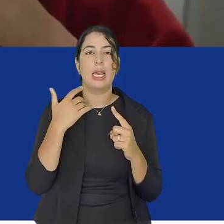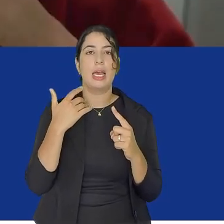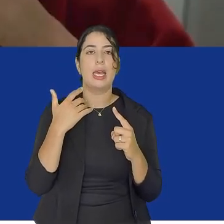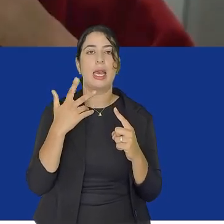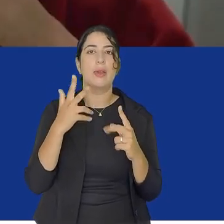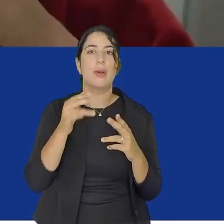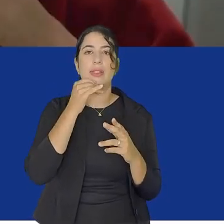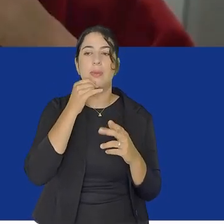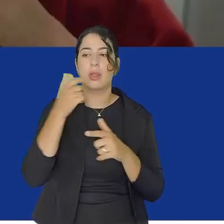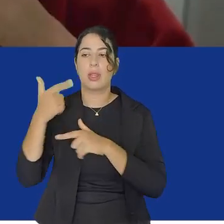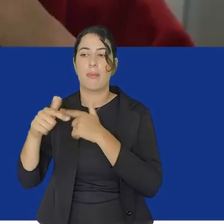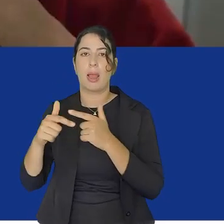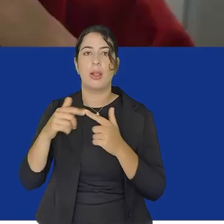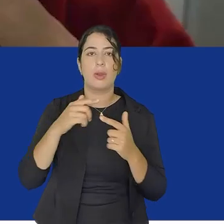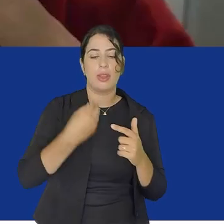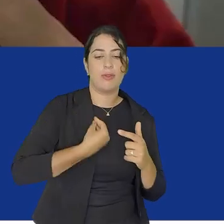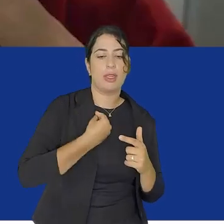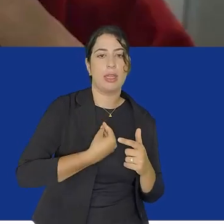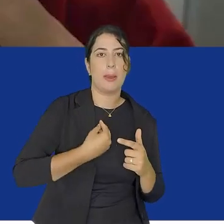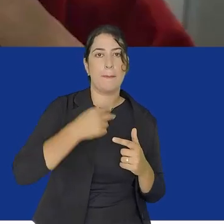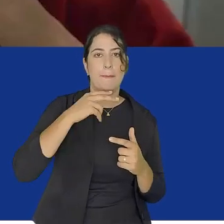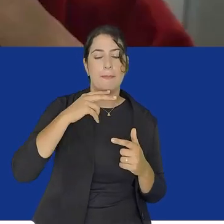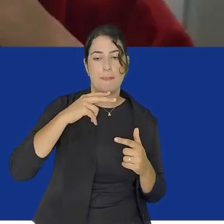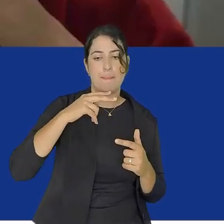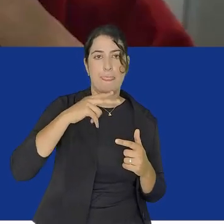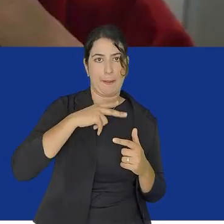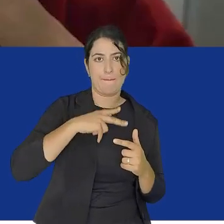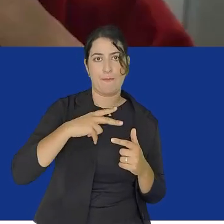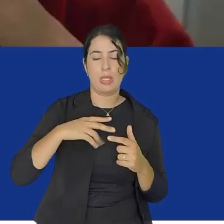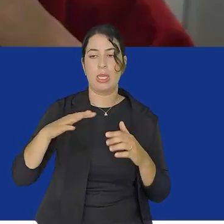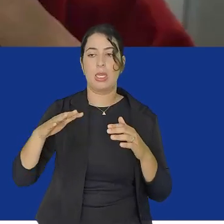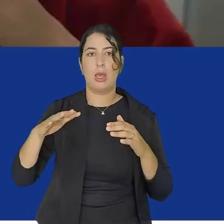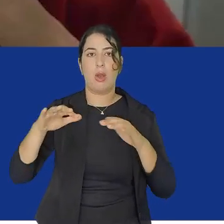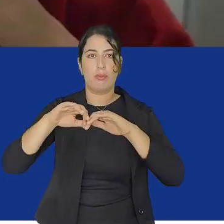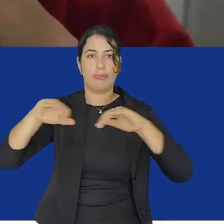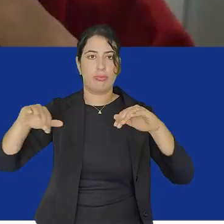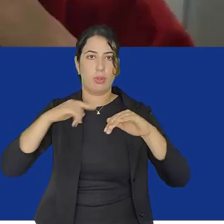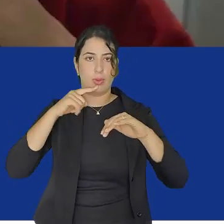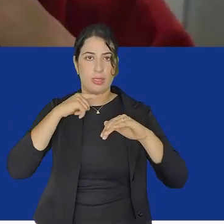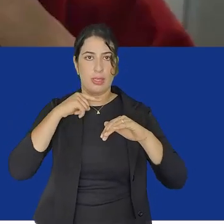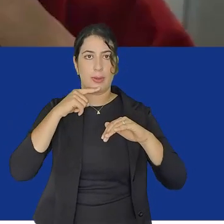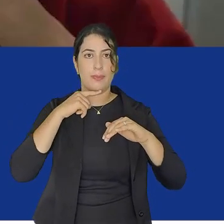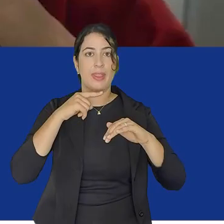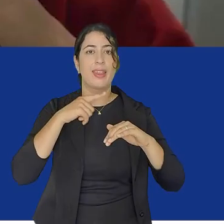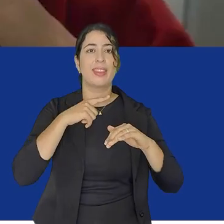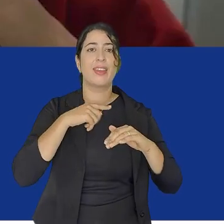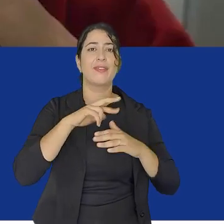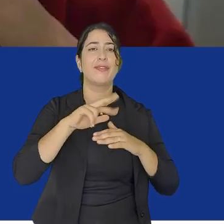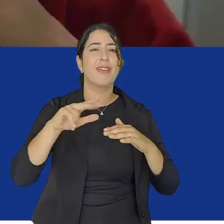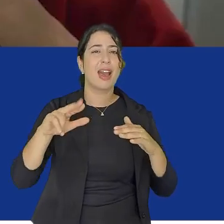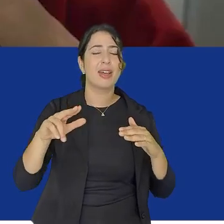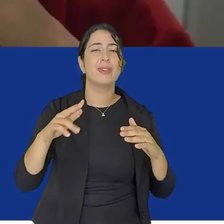vida pessoal. Temos todos os tipos de discriminação, assédio sexual, né,